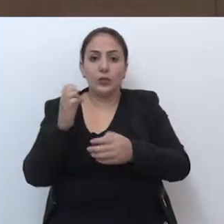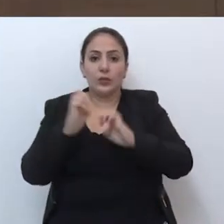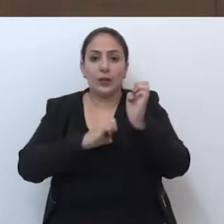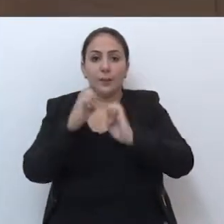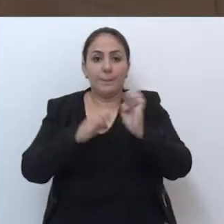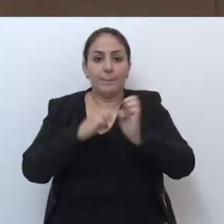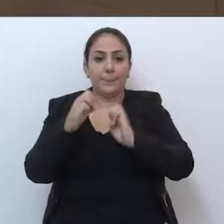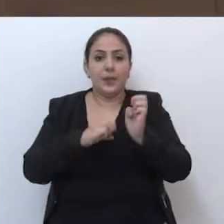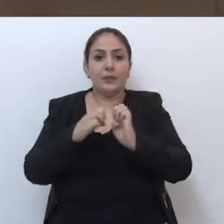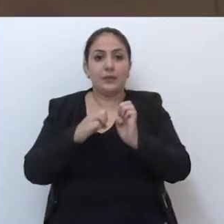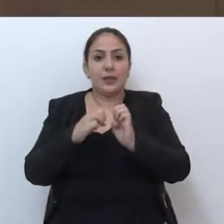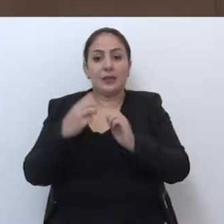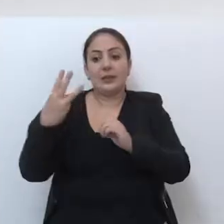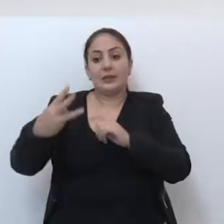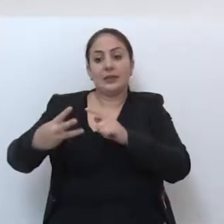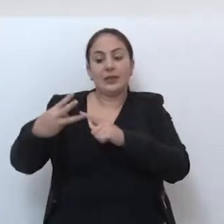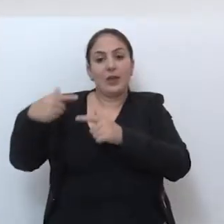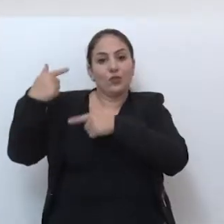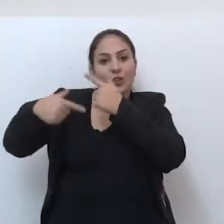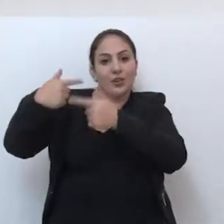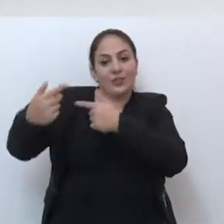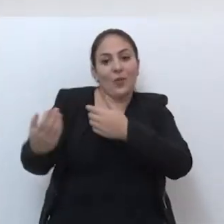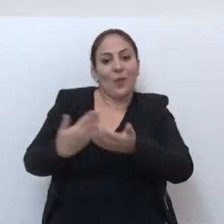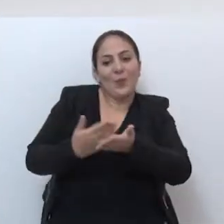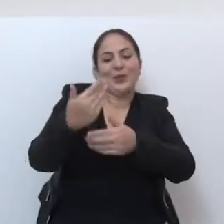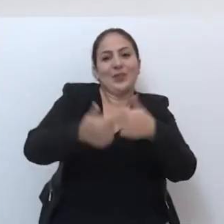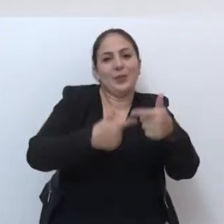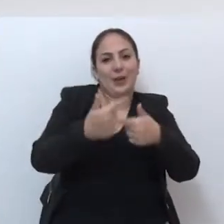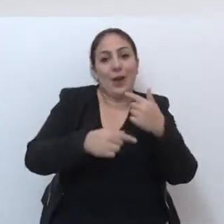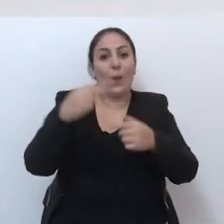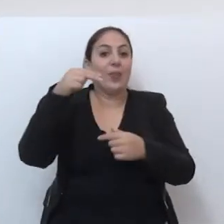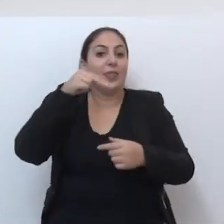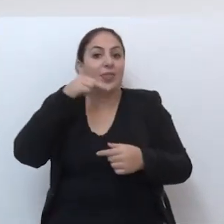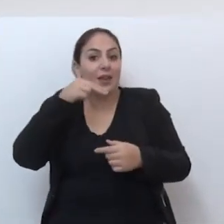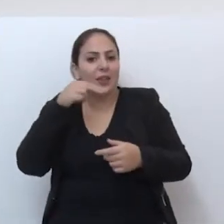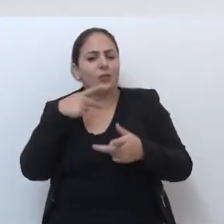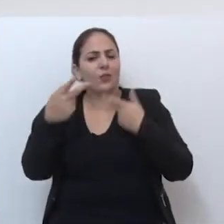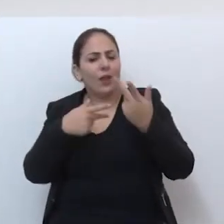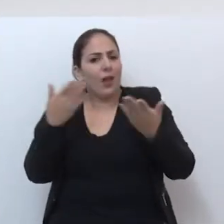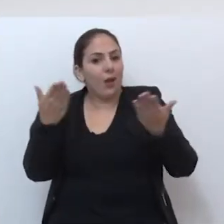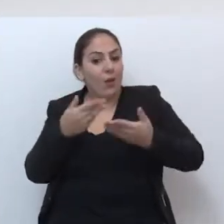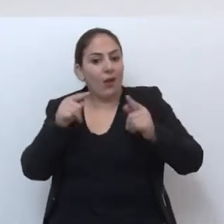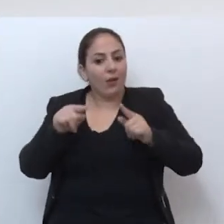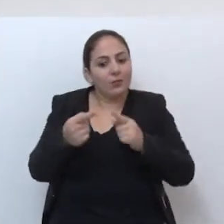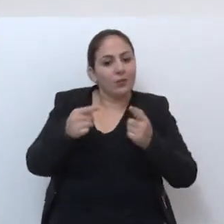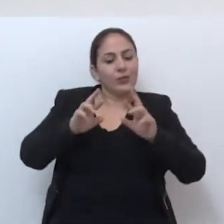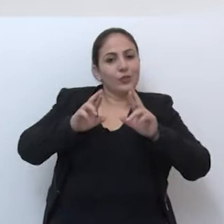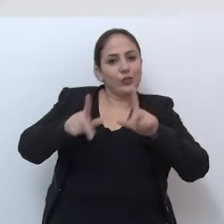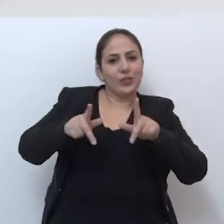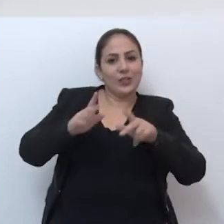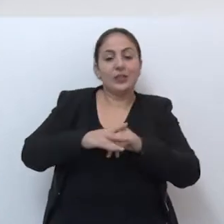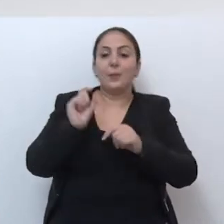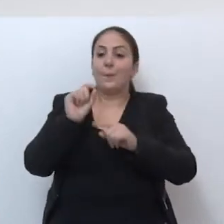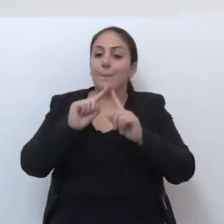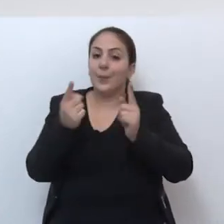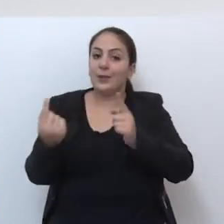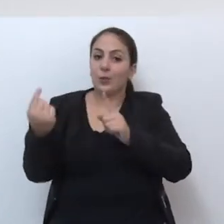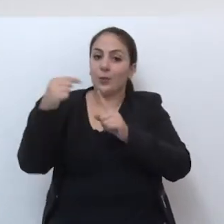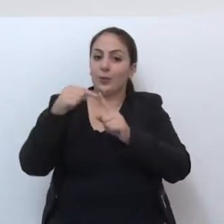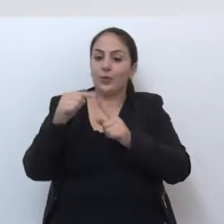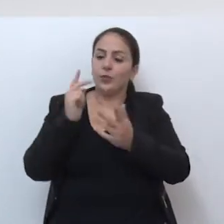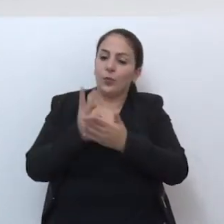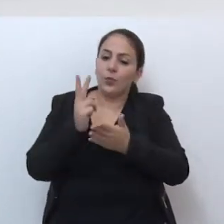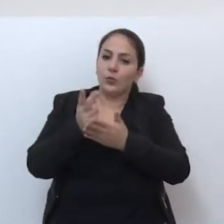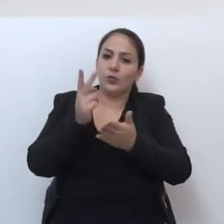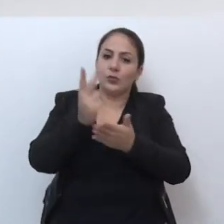pela terceira geração. O neto comenta que agora os desafios são outros, mas o objetivo é